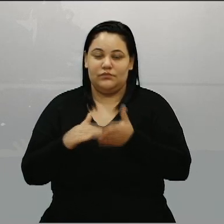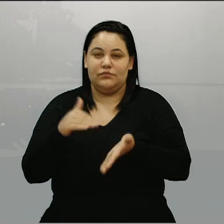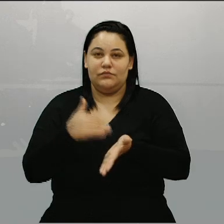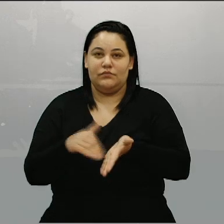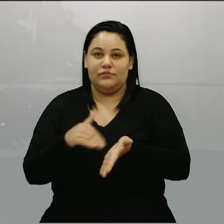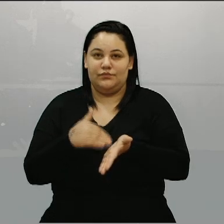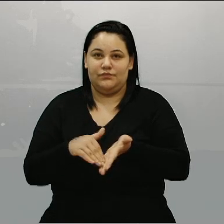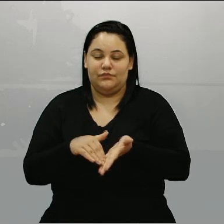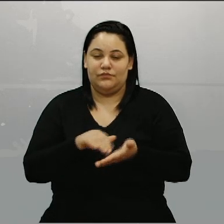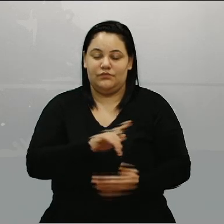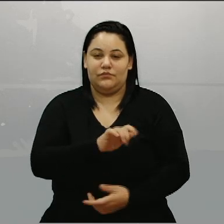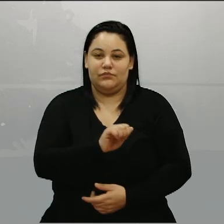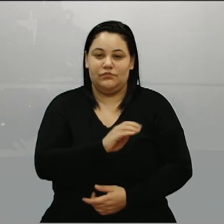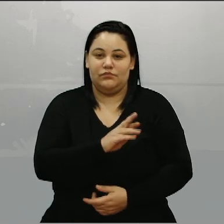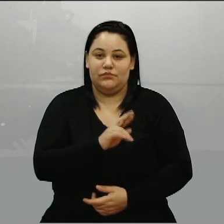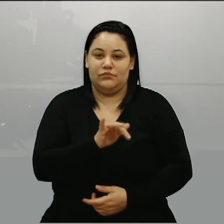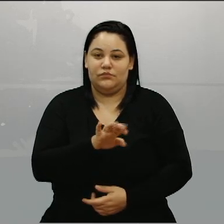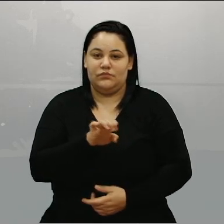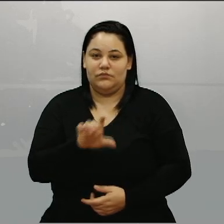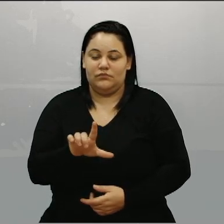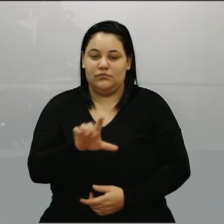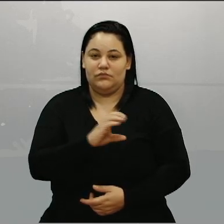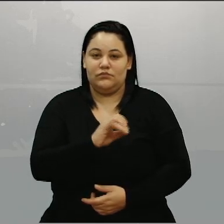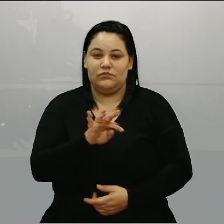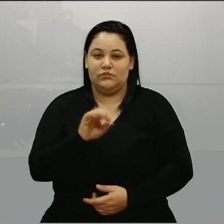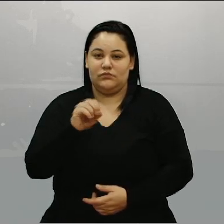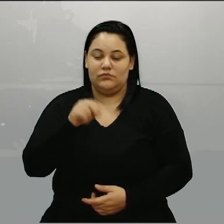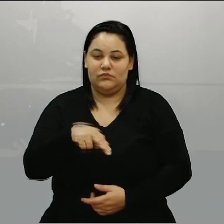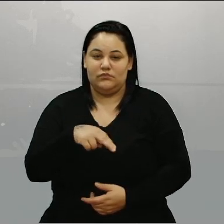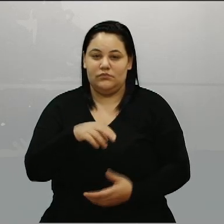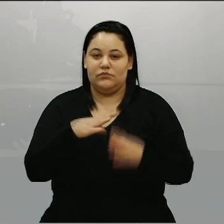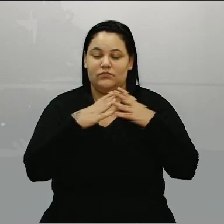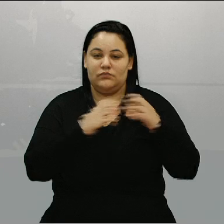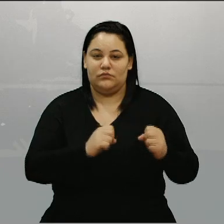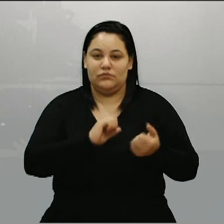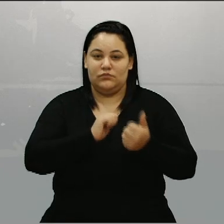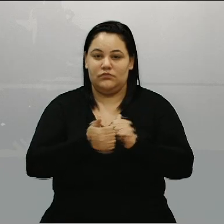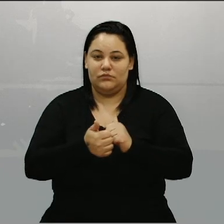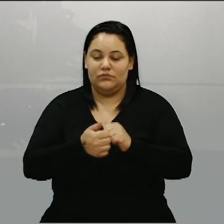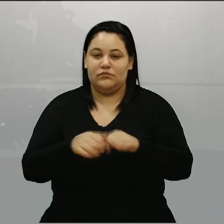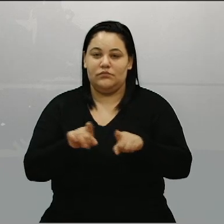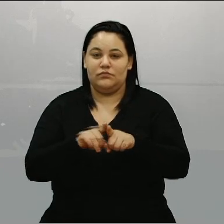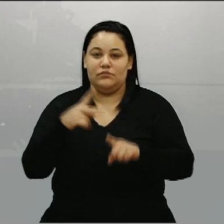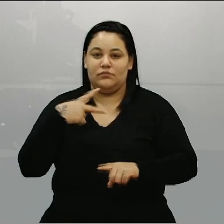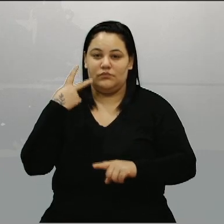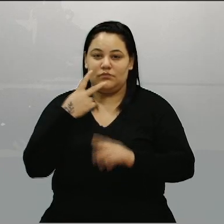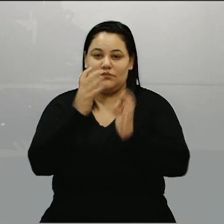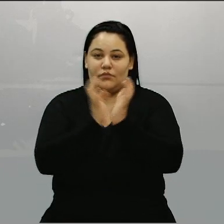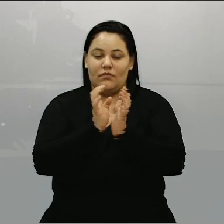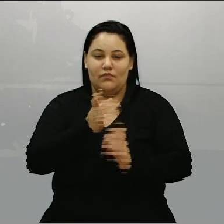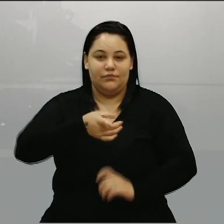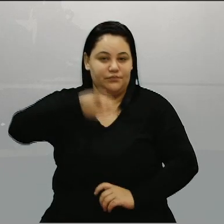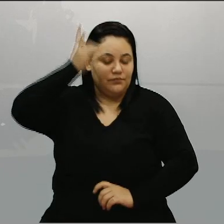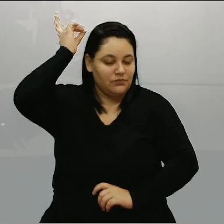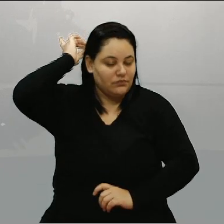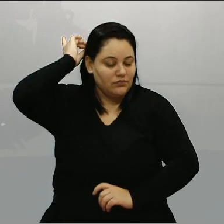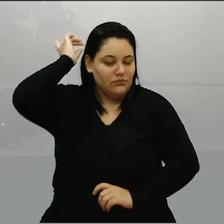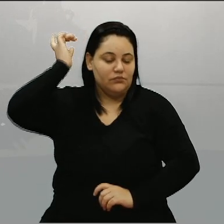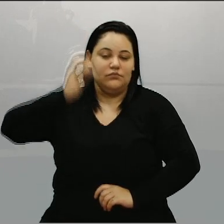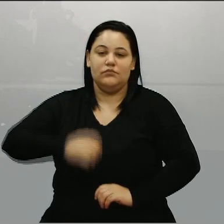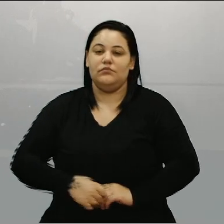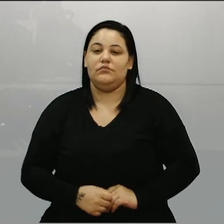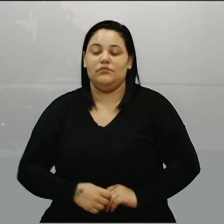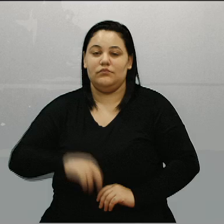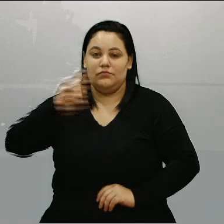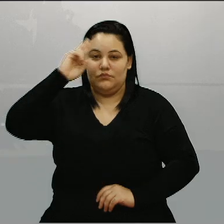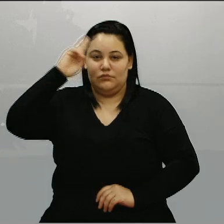secretário Gabriel Citon, da Secretaria de Esporte e Lazer, vereador e colega Lucas Dil, a